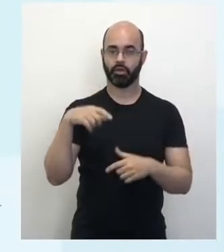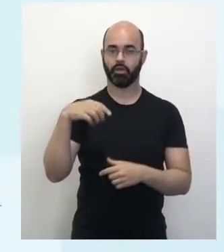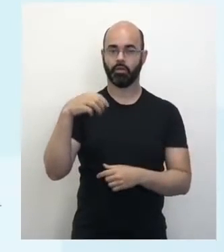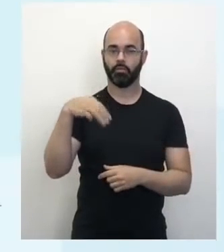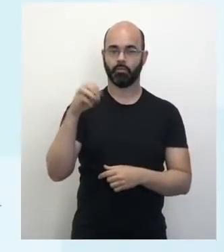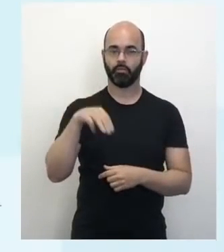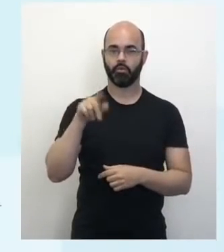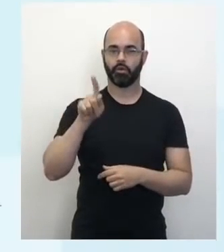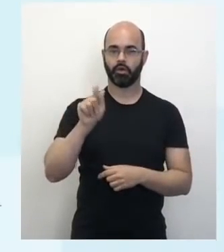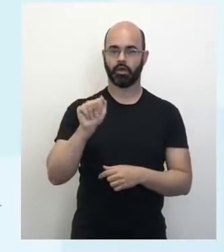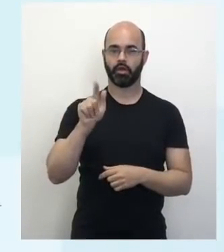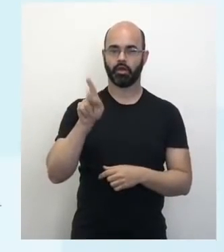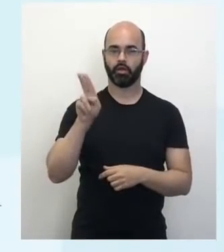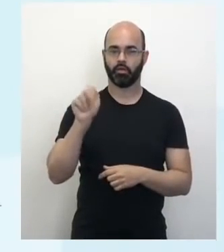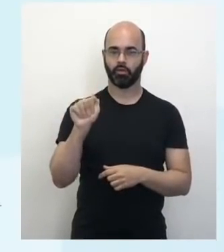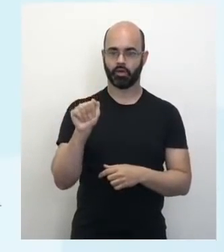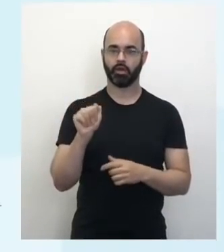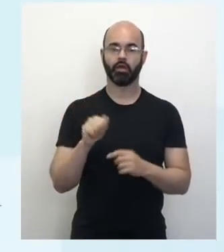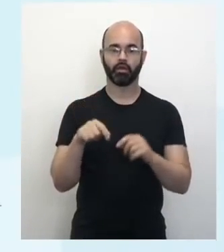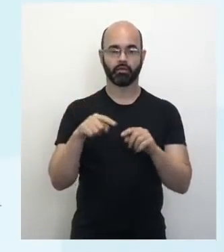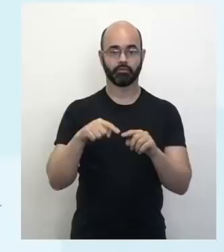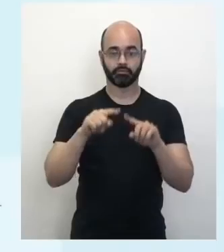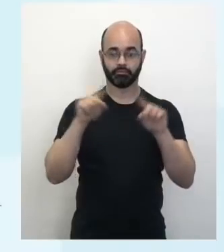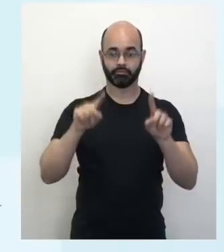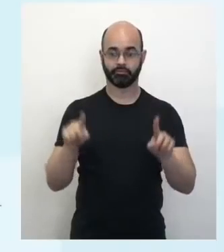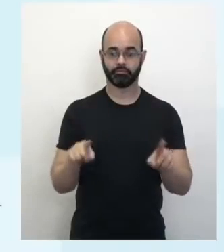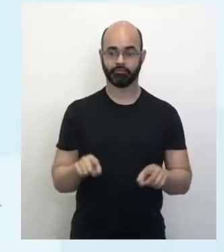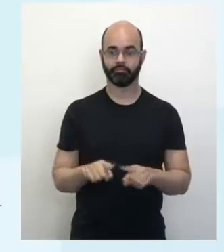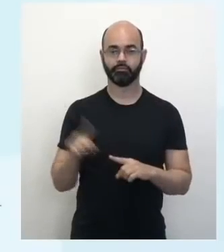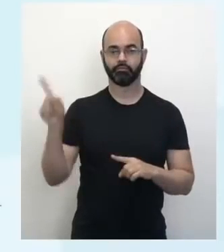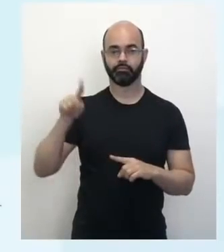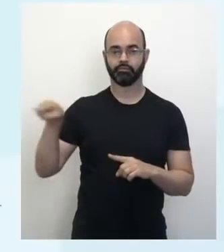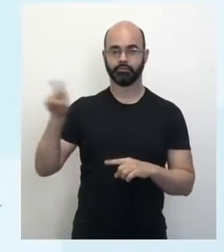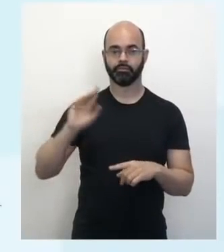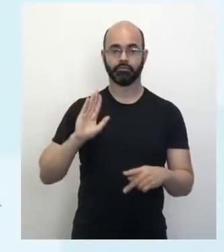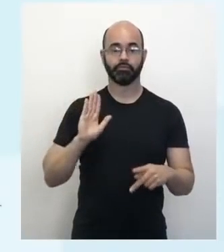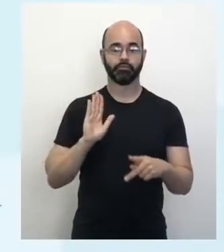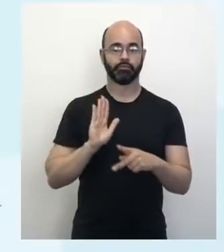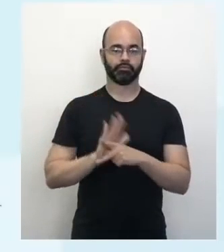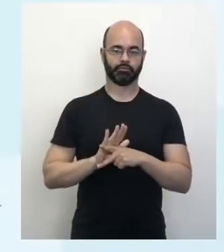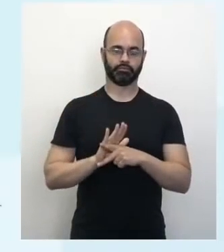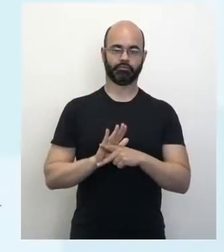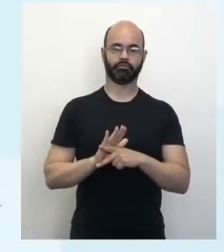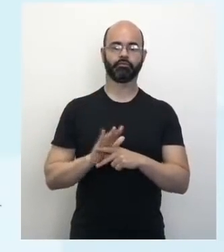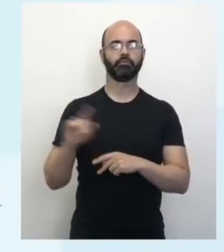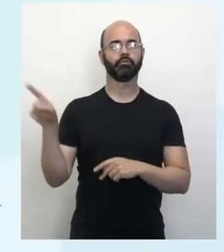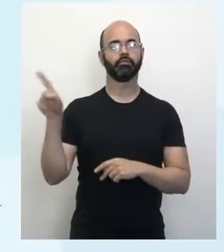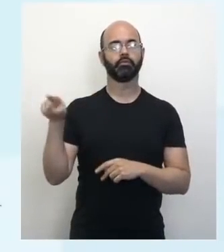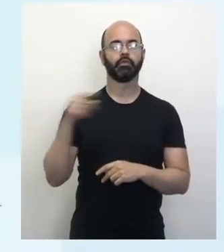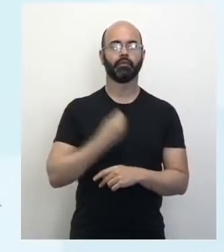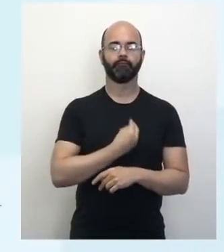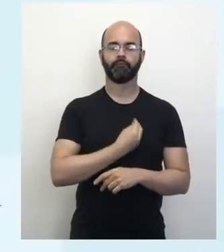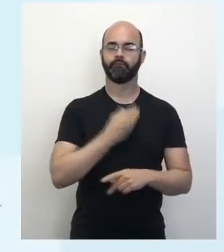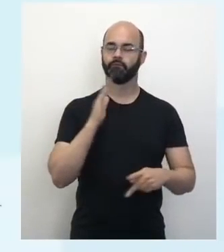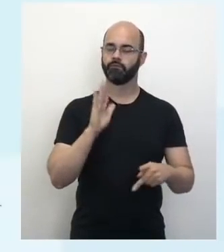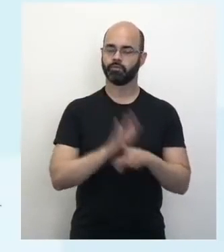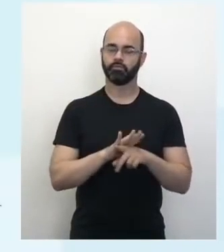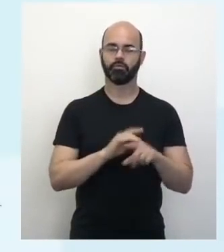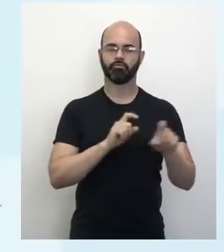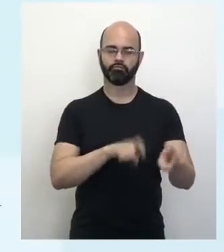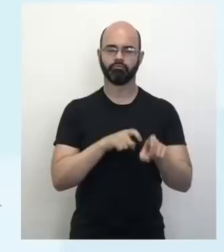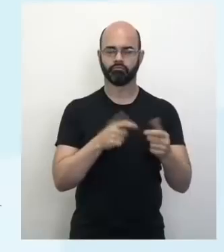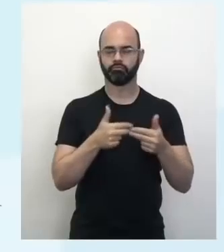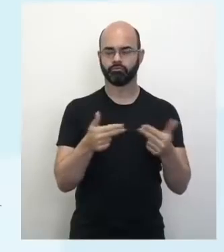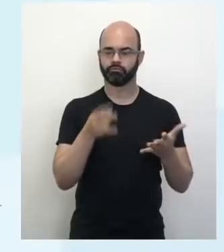território, é um vasto território, até porque a gente tem que lembrar, né, que eles vivem, né, do seu processo de subsistência, que além